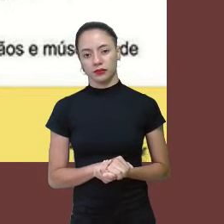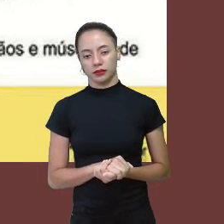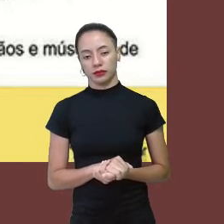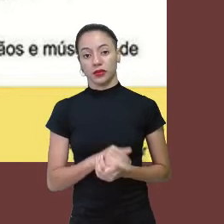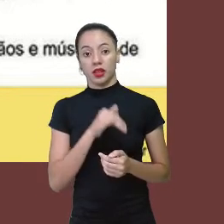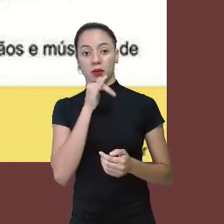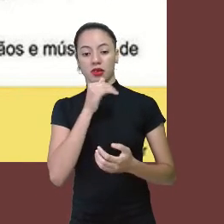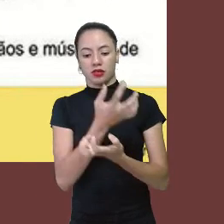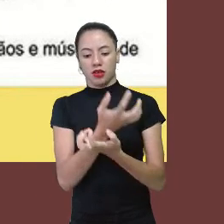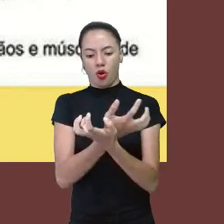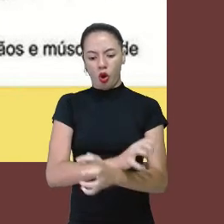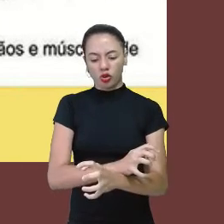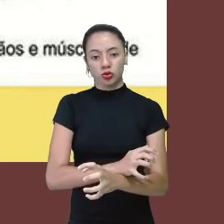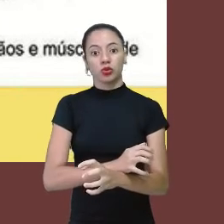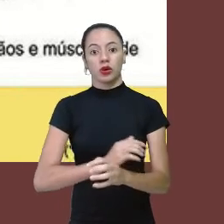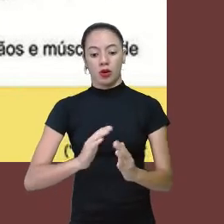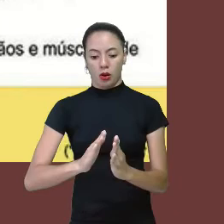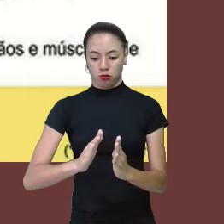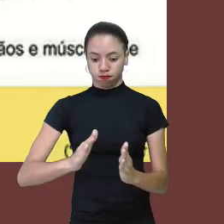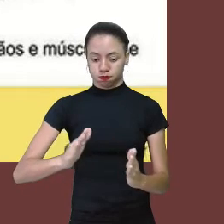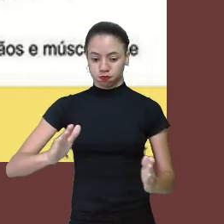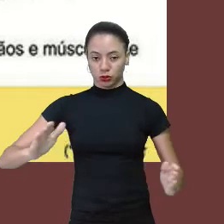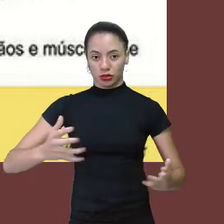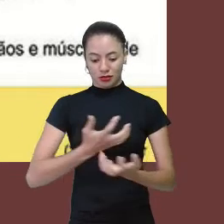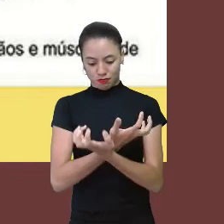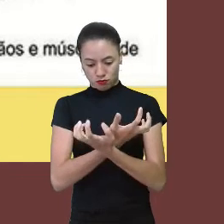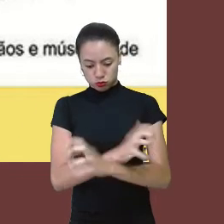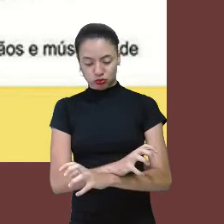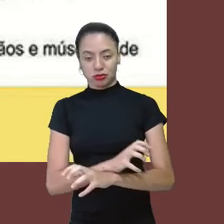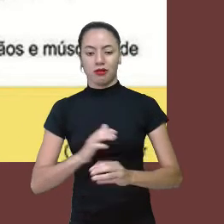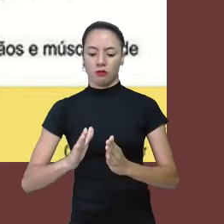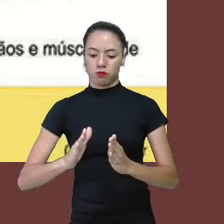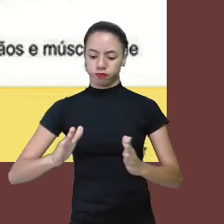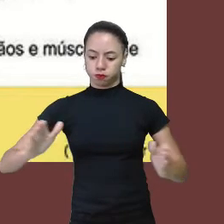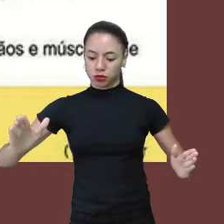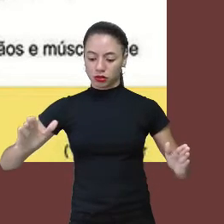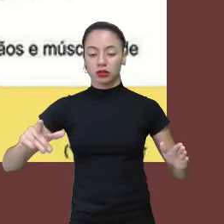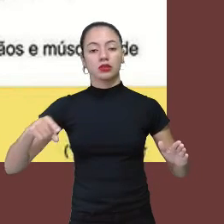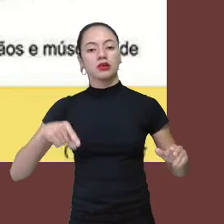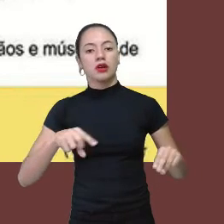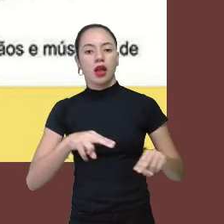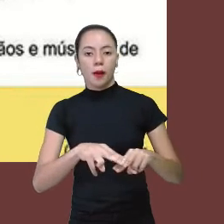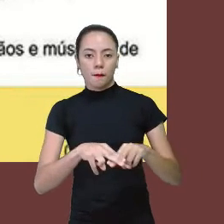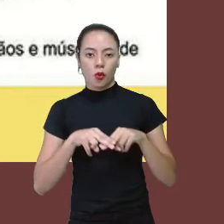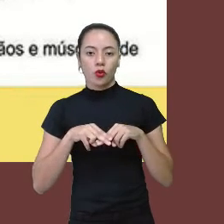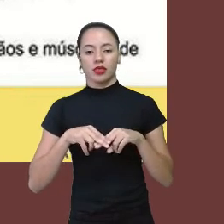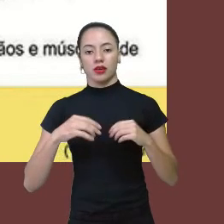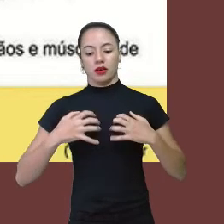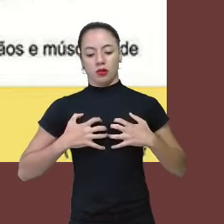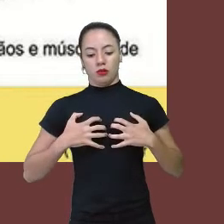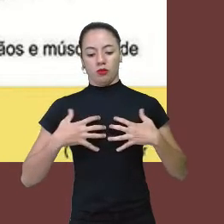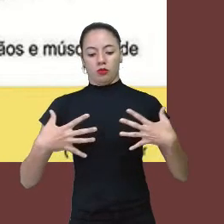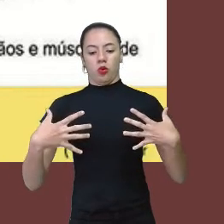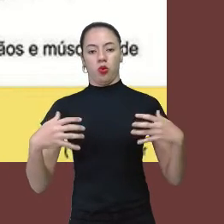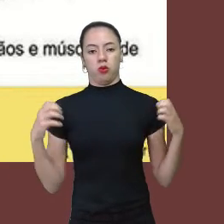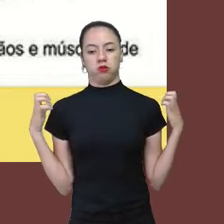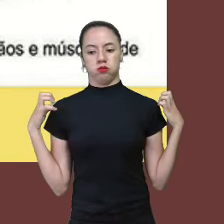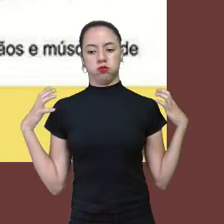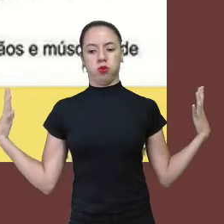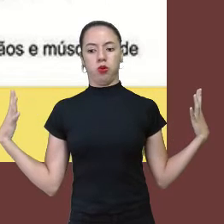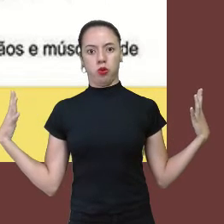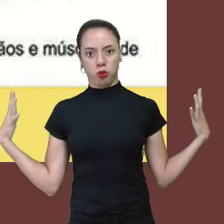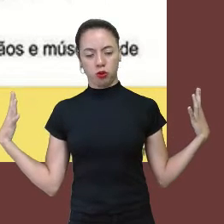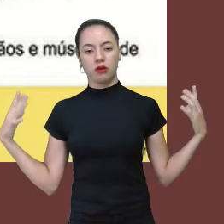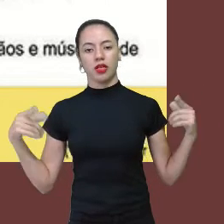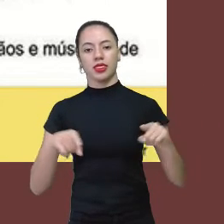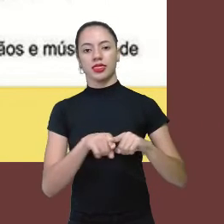os ossos começam a crescer, né? O crescimento do esqueleto está aí. Então, em decorrência disso, né? O peito começa a ficar mais largo.